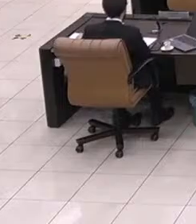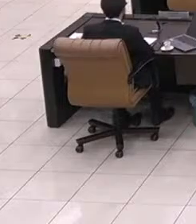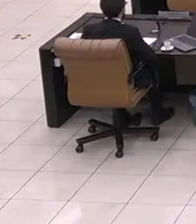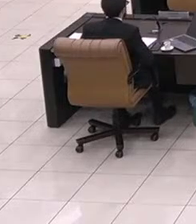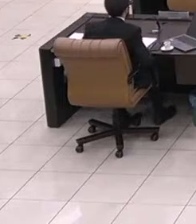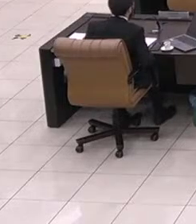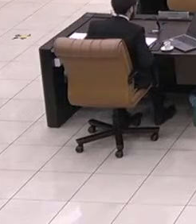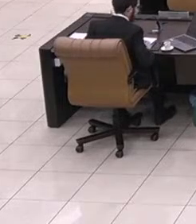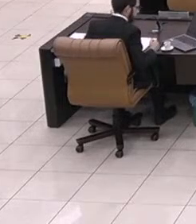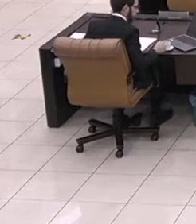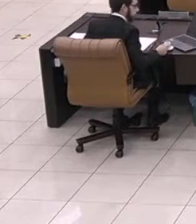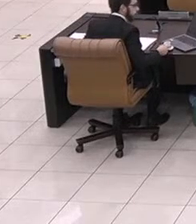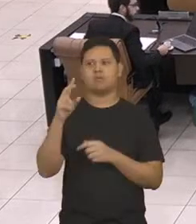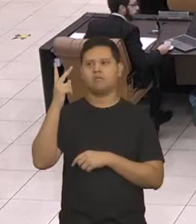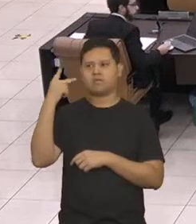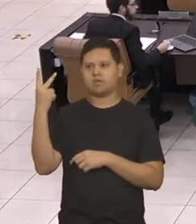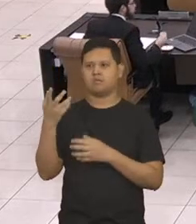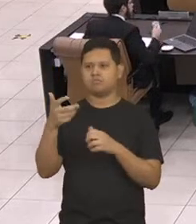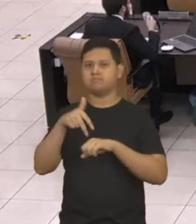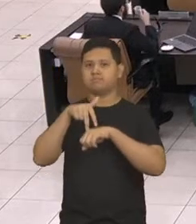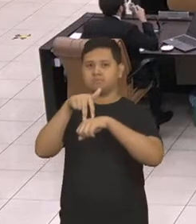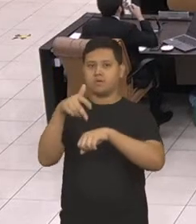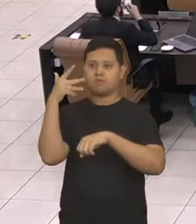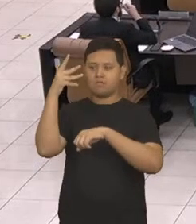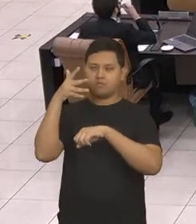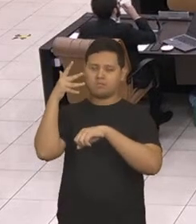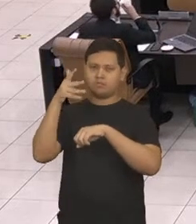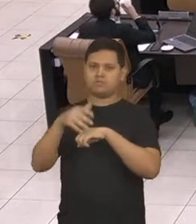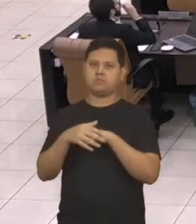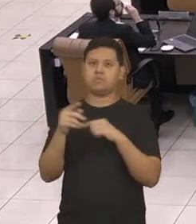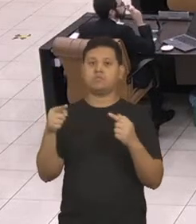Não havendo nenhum vereador desejando discutir a matéria,